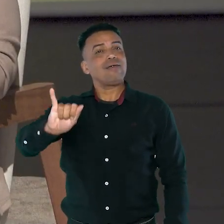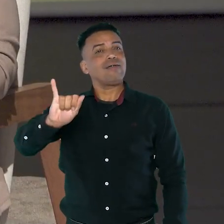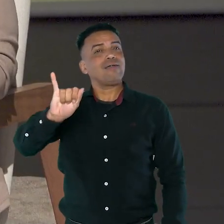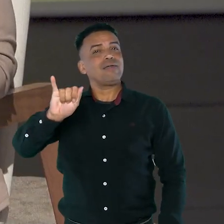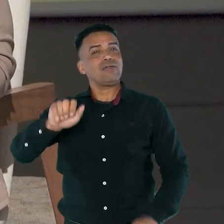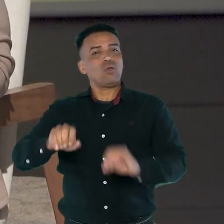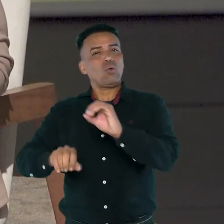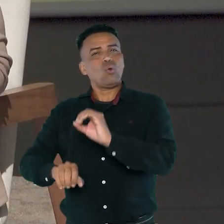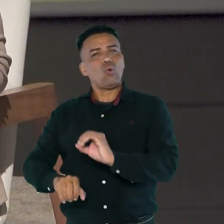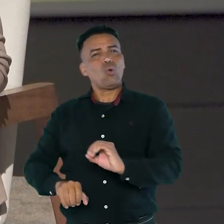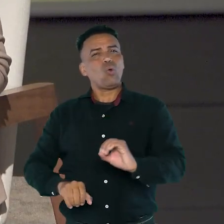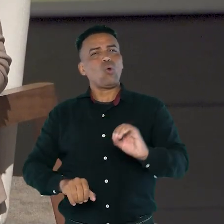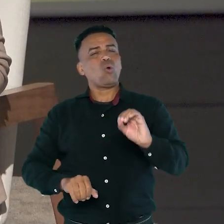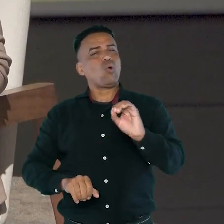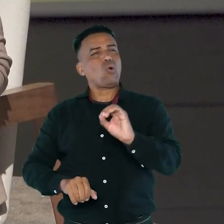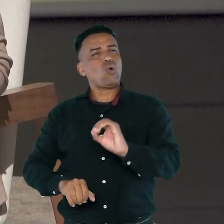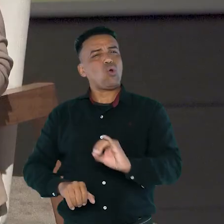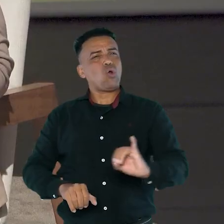ai,